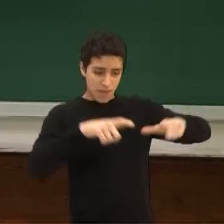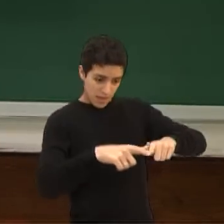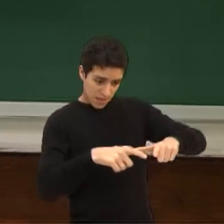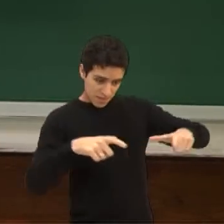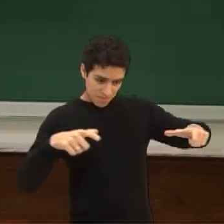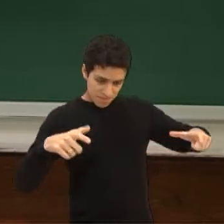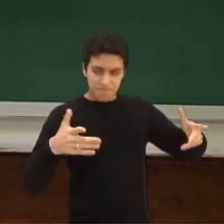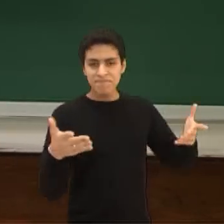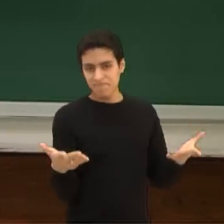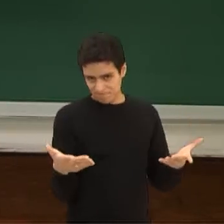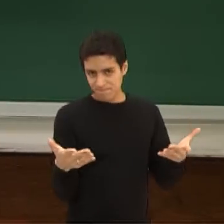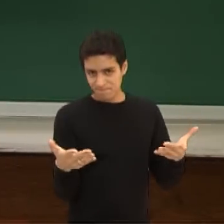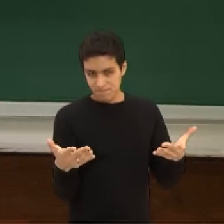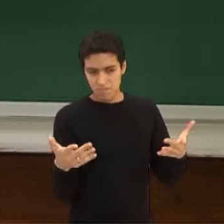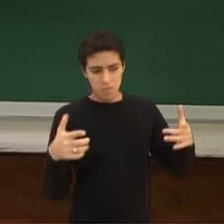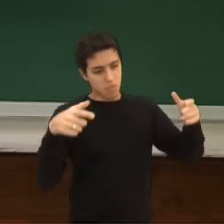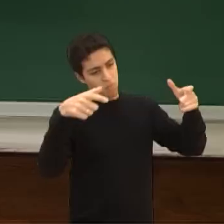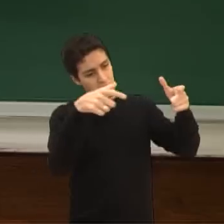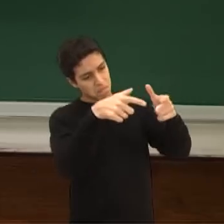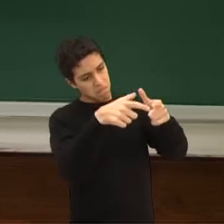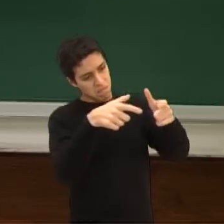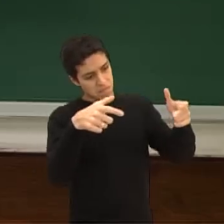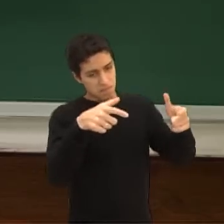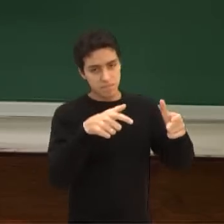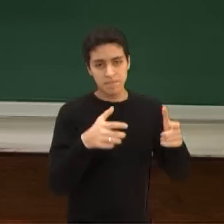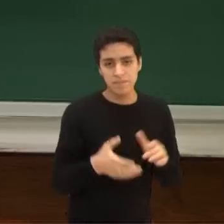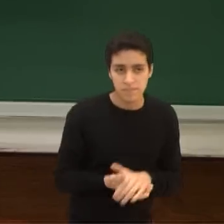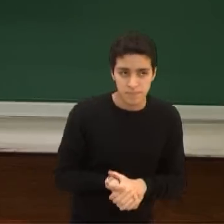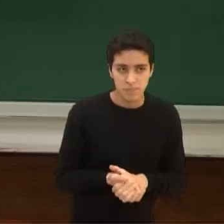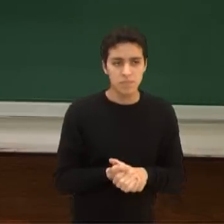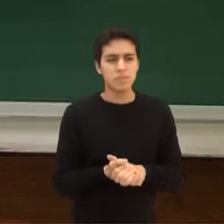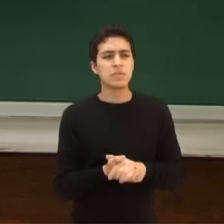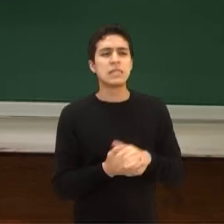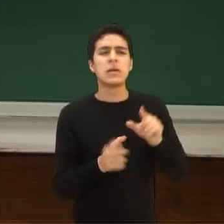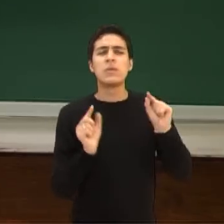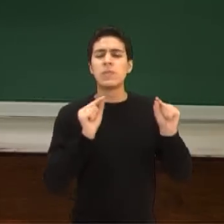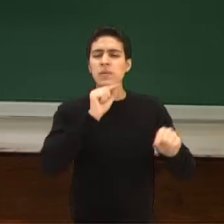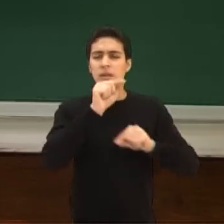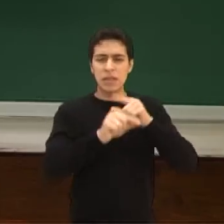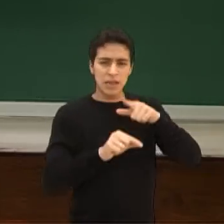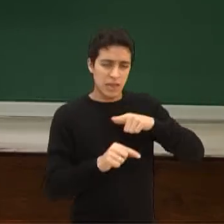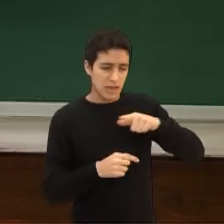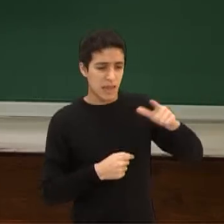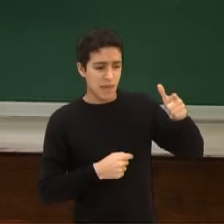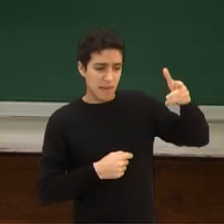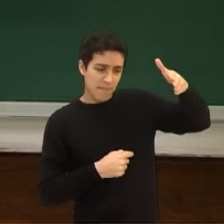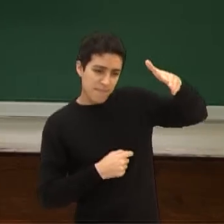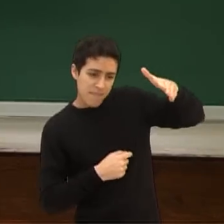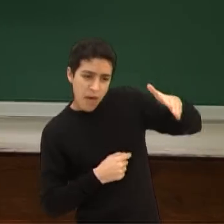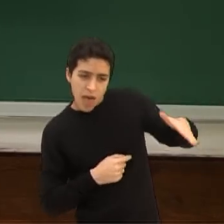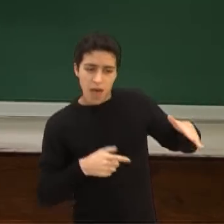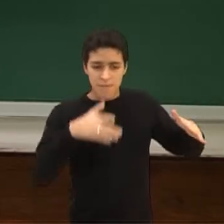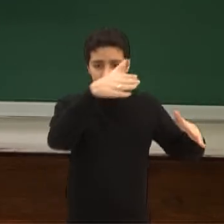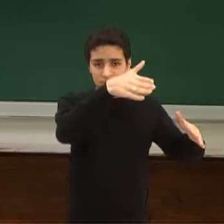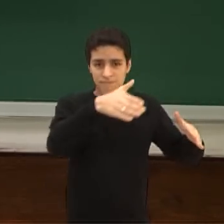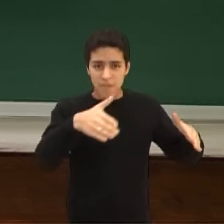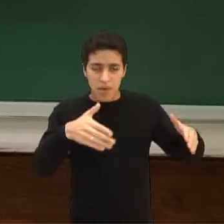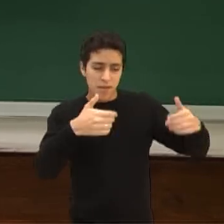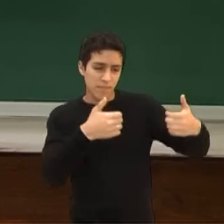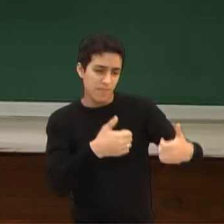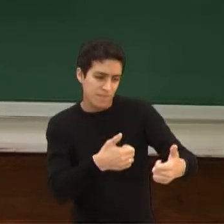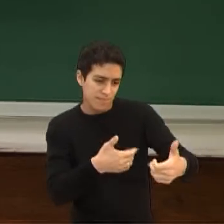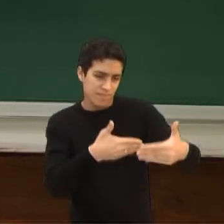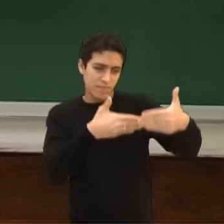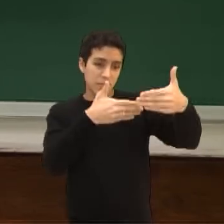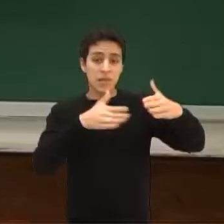um maior e outro menor. E nós temos as nossas faces laterais também. O que você